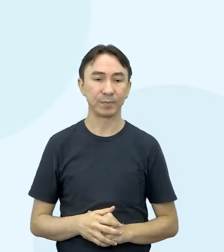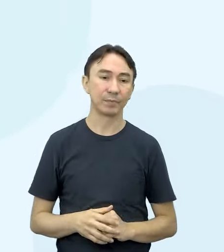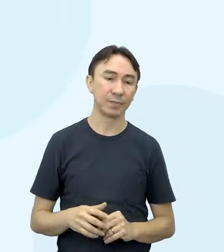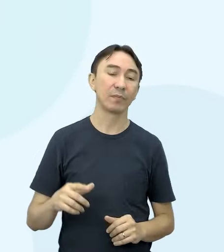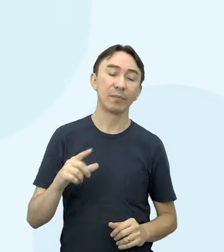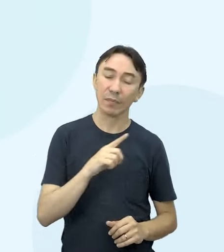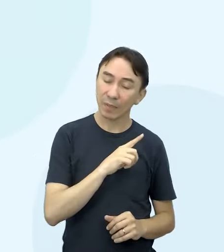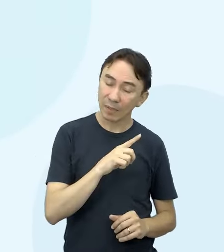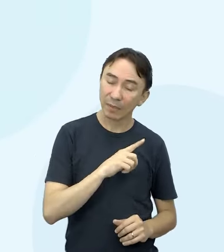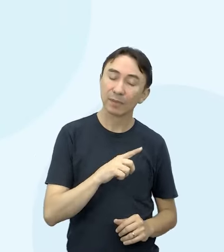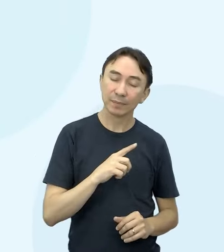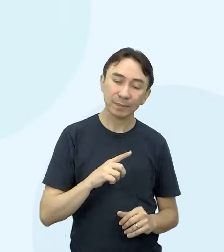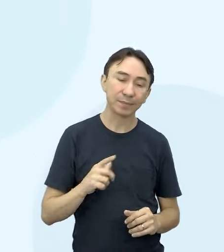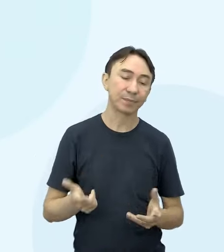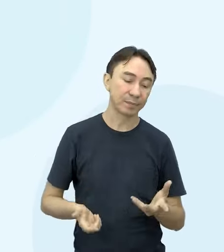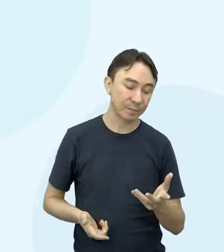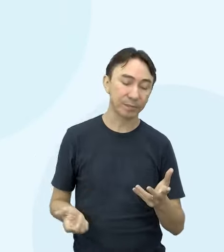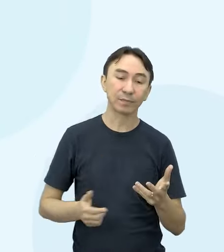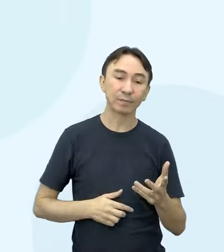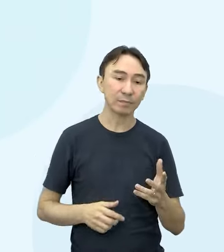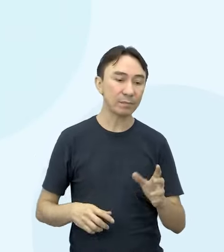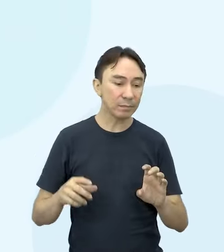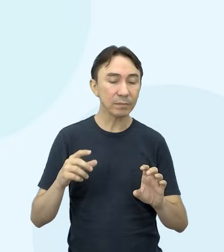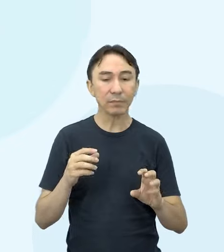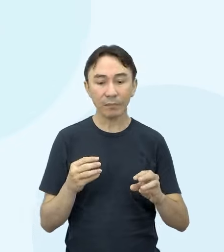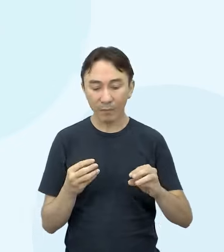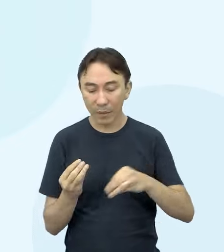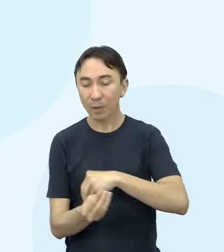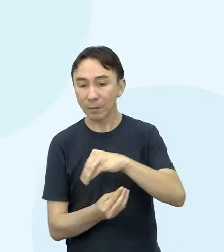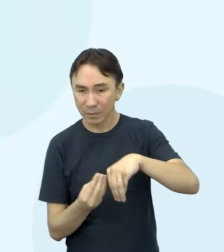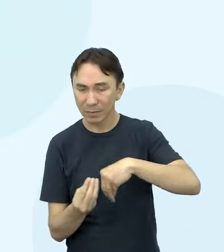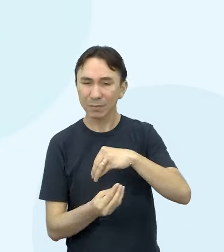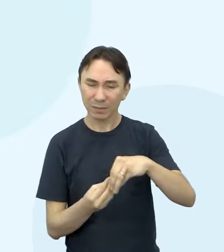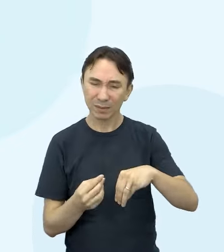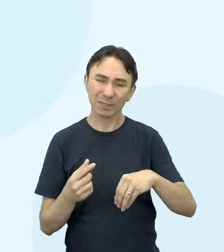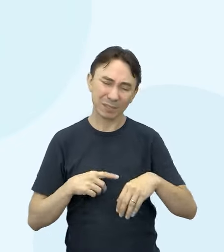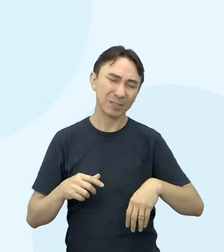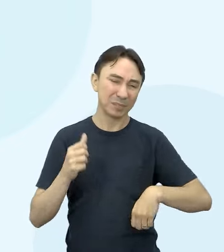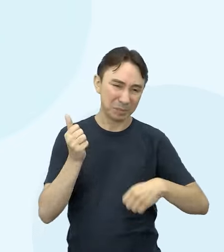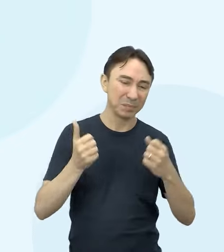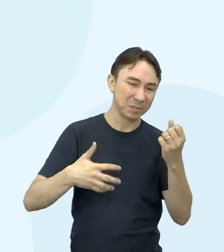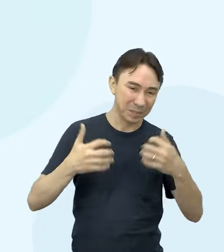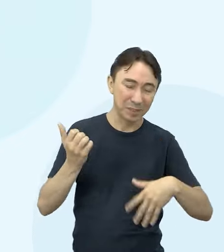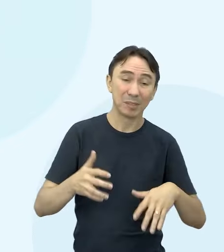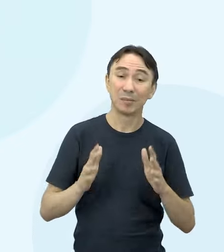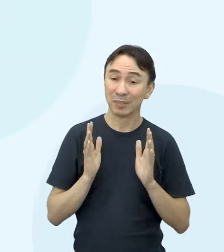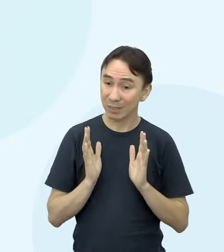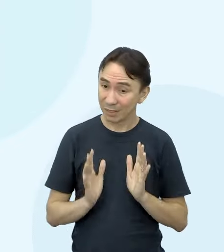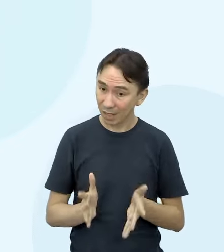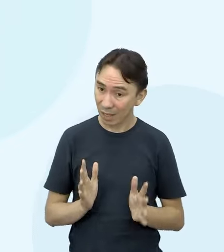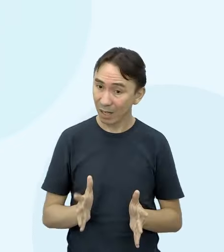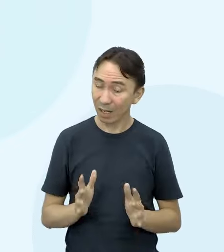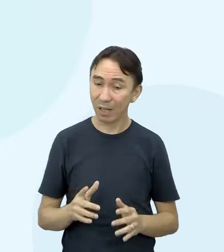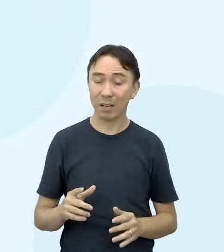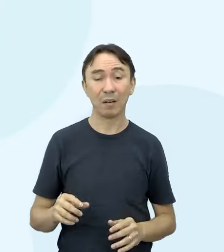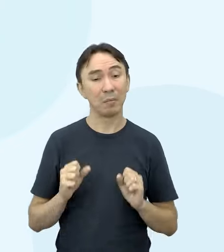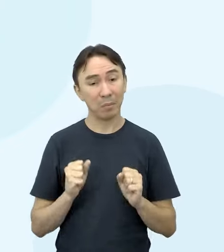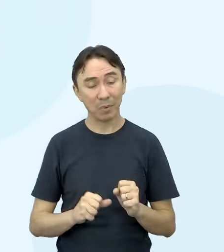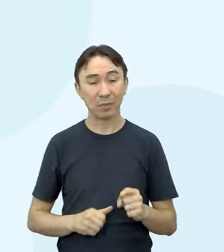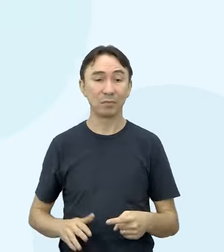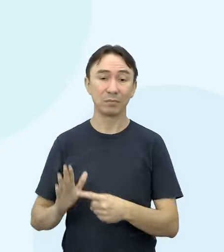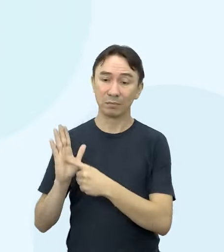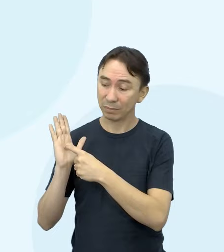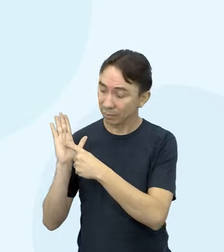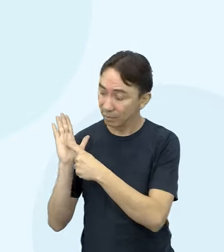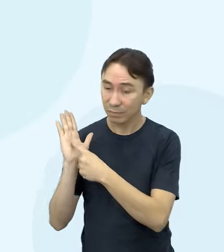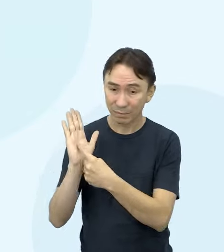tem apontado aqui durante toda essa atividade, na outra também a gente já apontou isso bastante, né? Que ela pode se apresentar de modo horizontal,